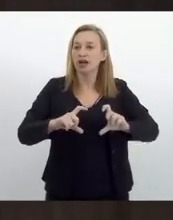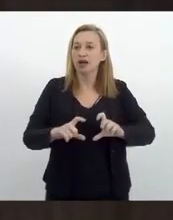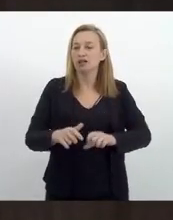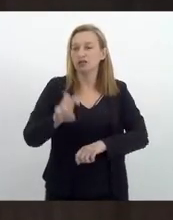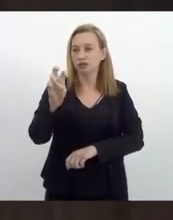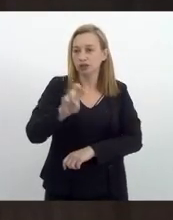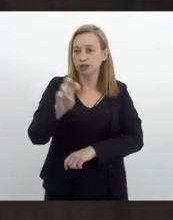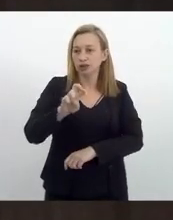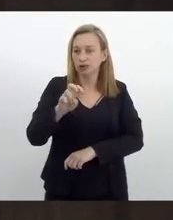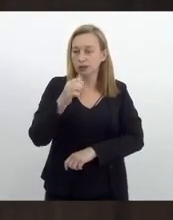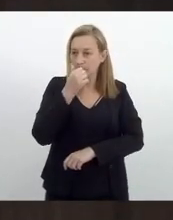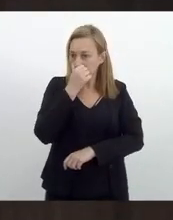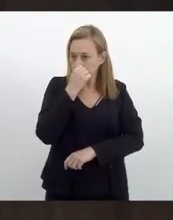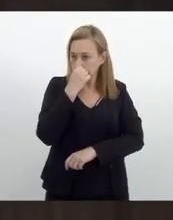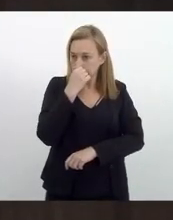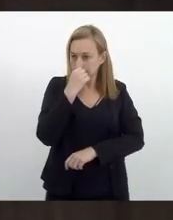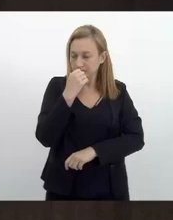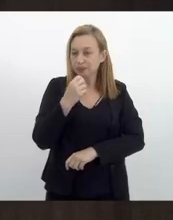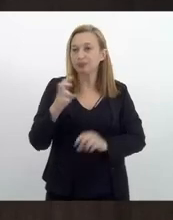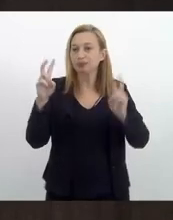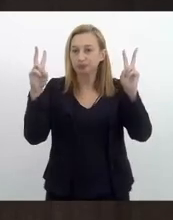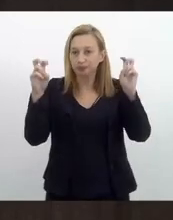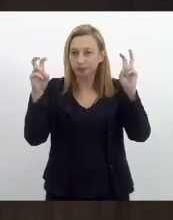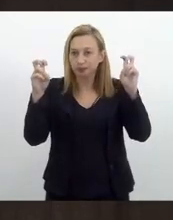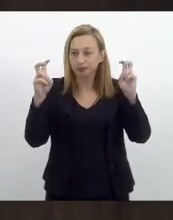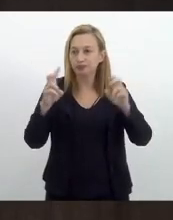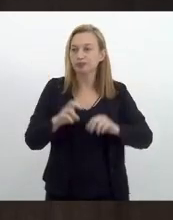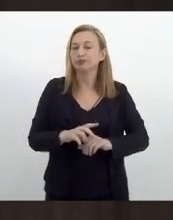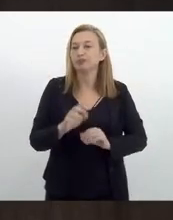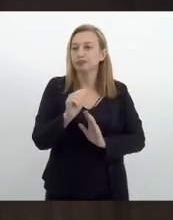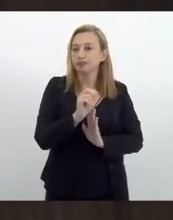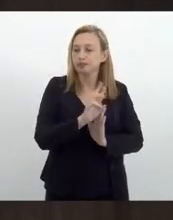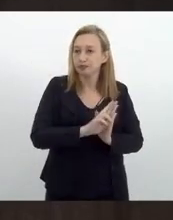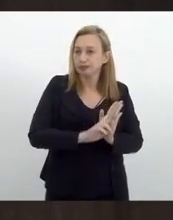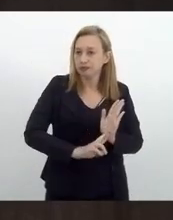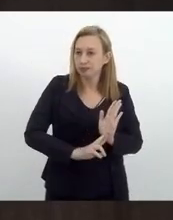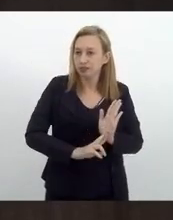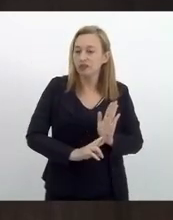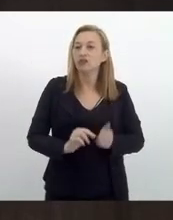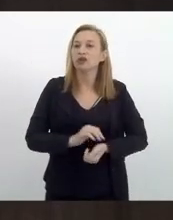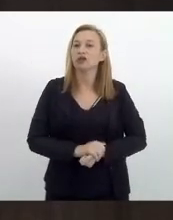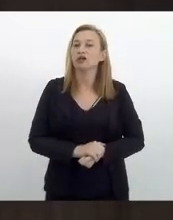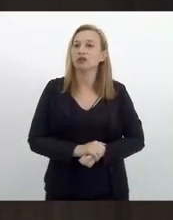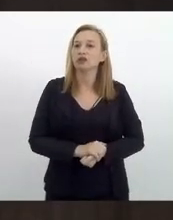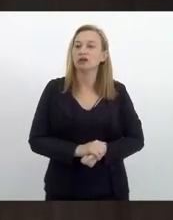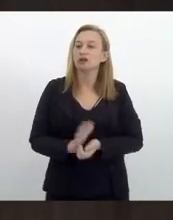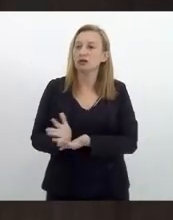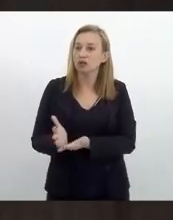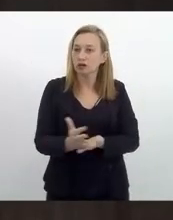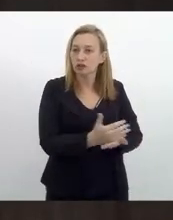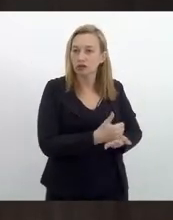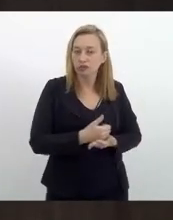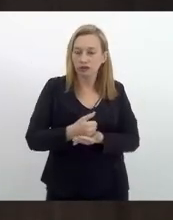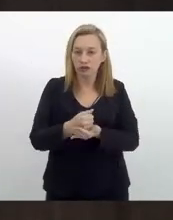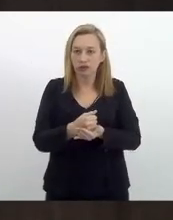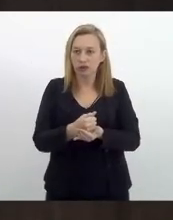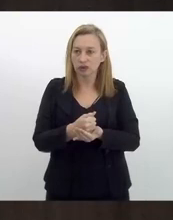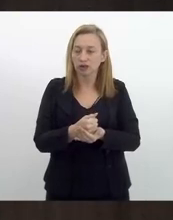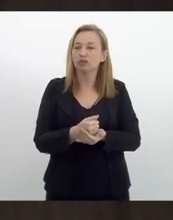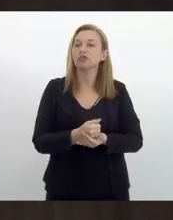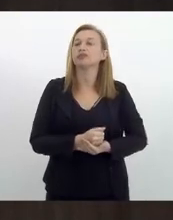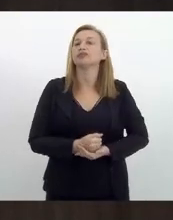com a seguinte redação. Para fins de apuração segregada